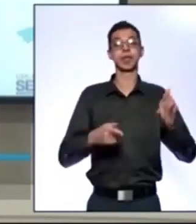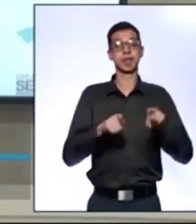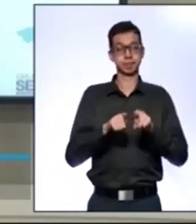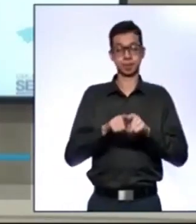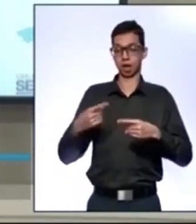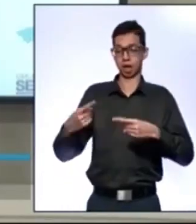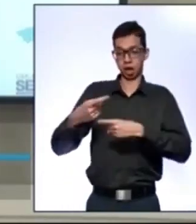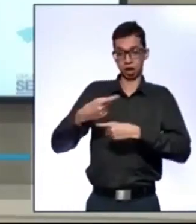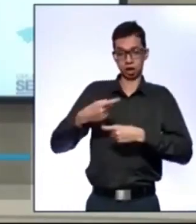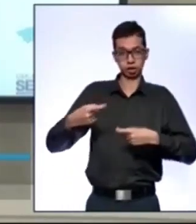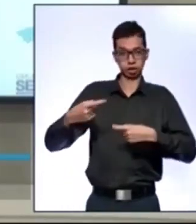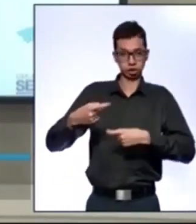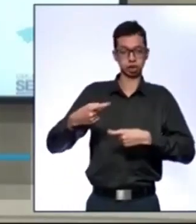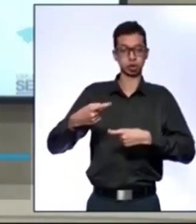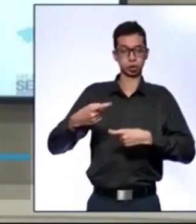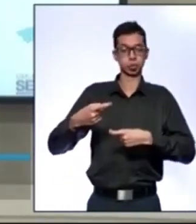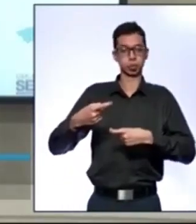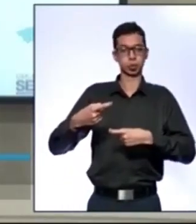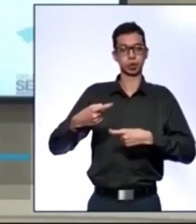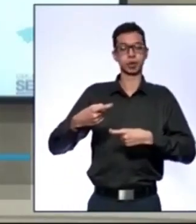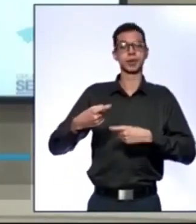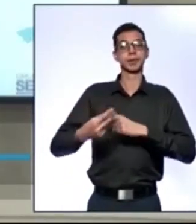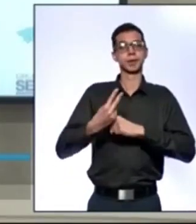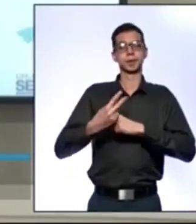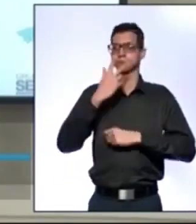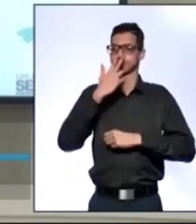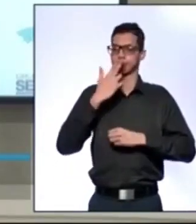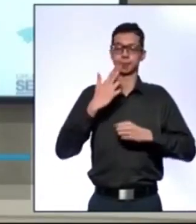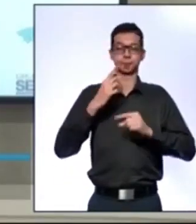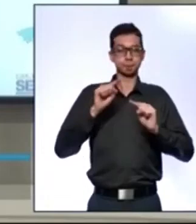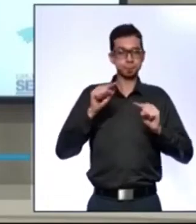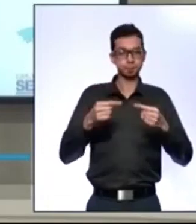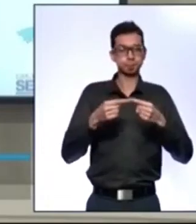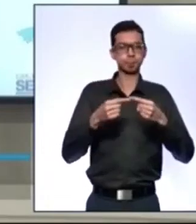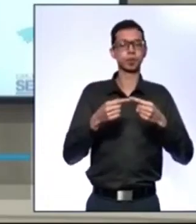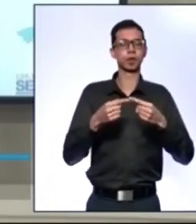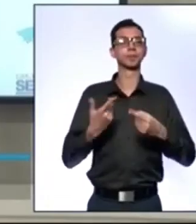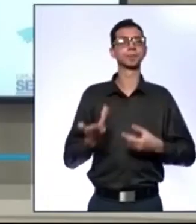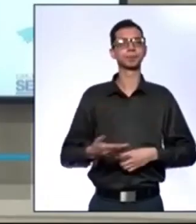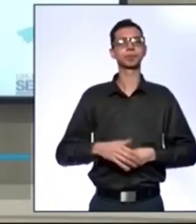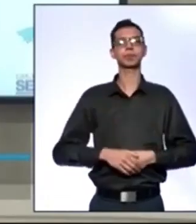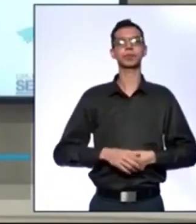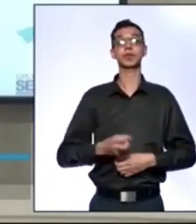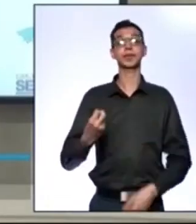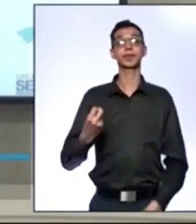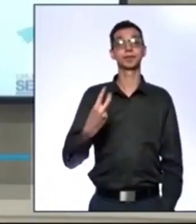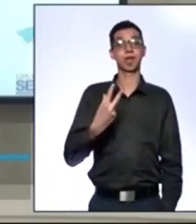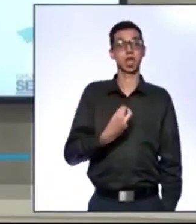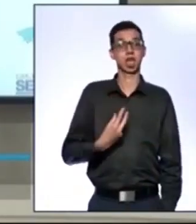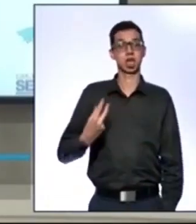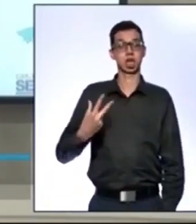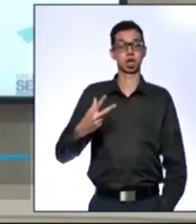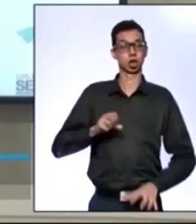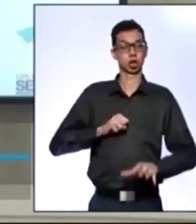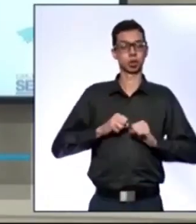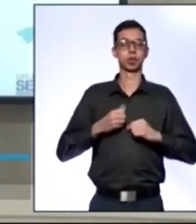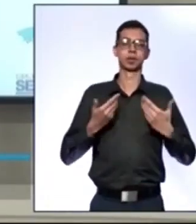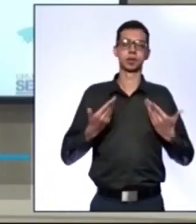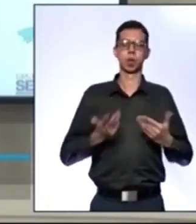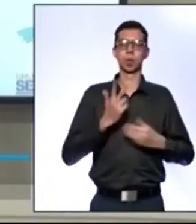meu exemplo, um vírus, esse linfócito B, a gente diz que foi